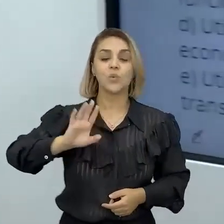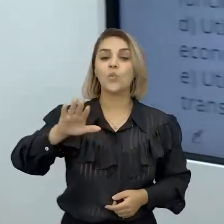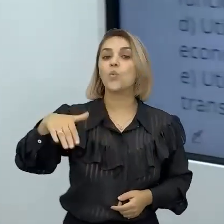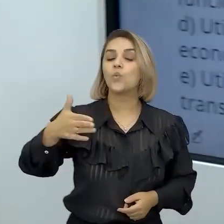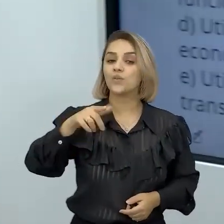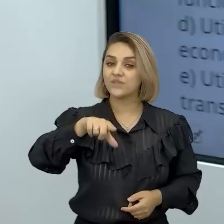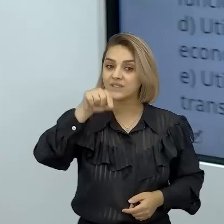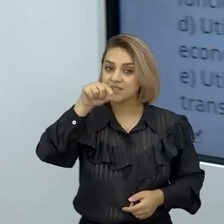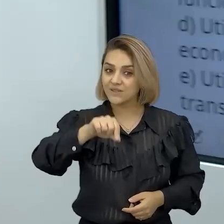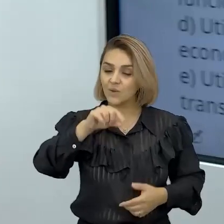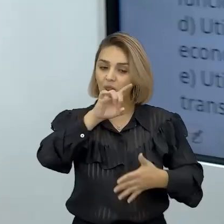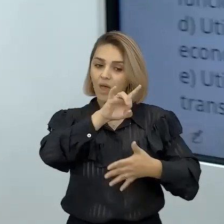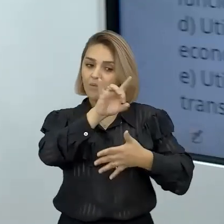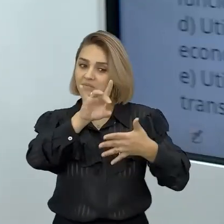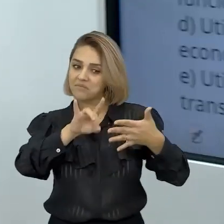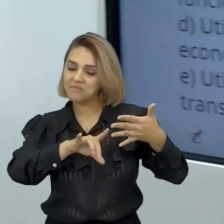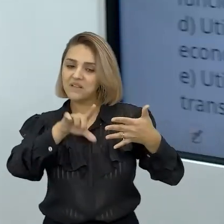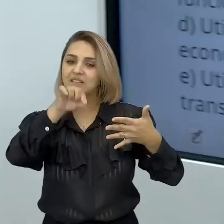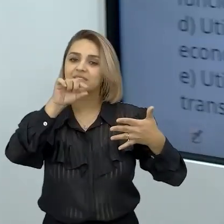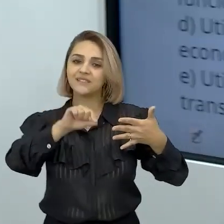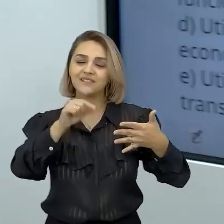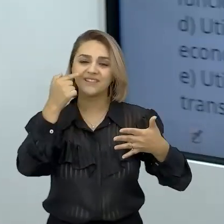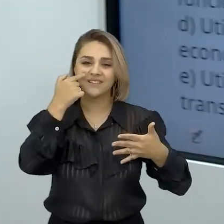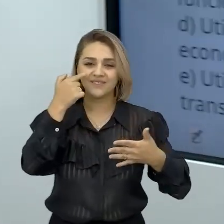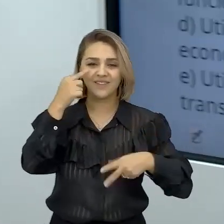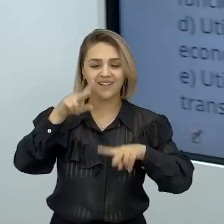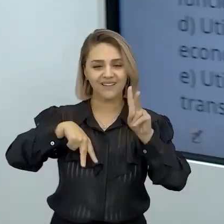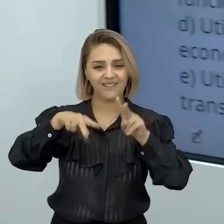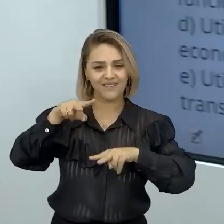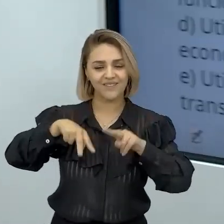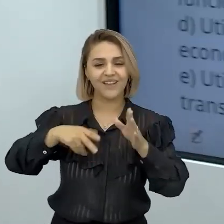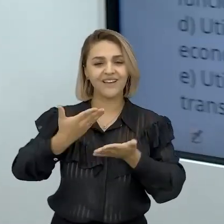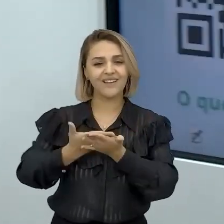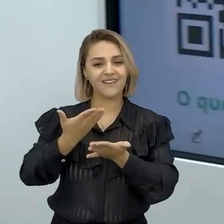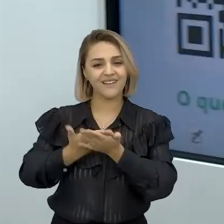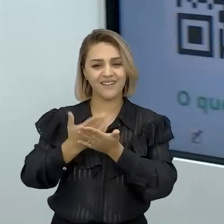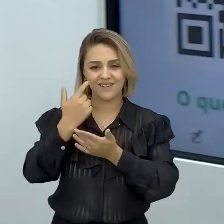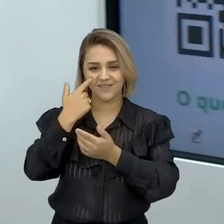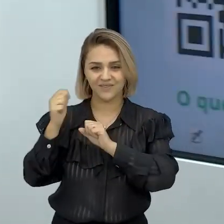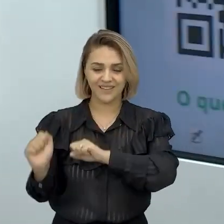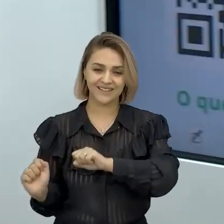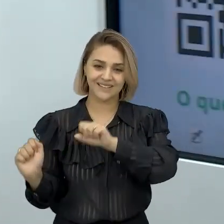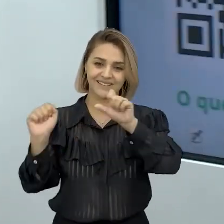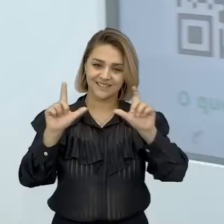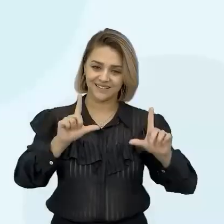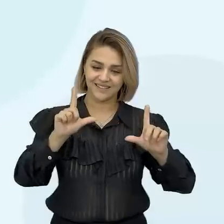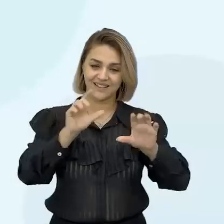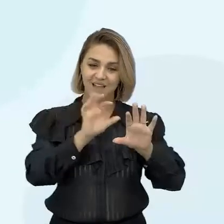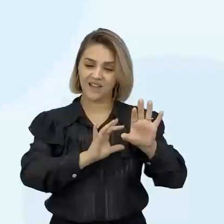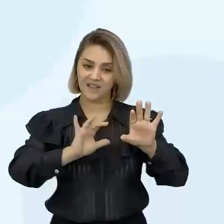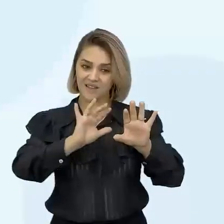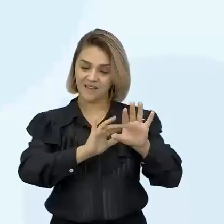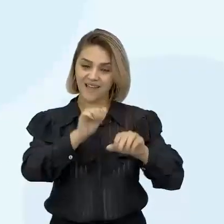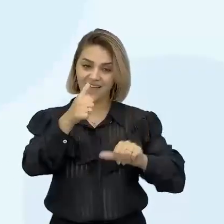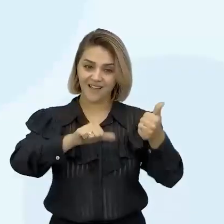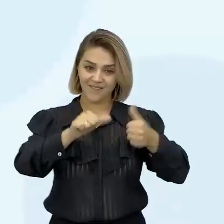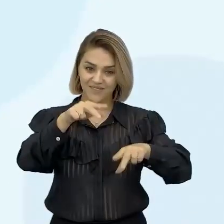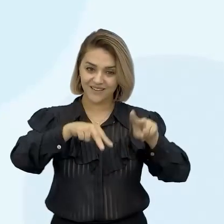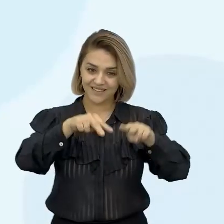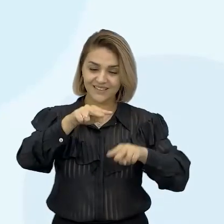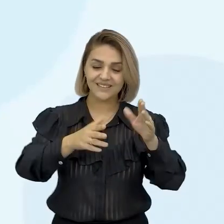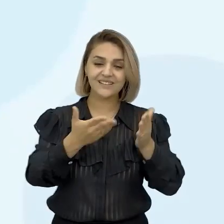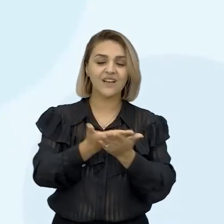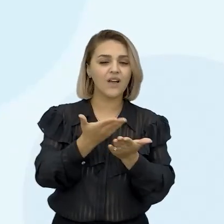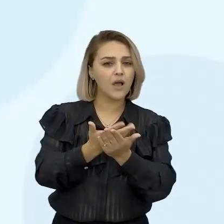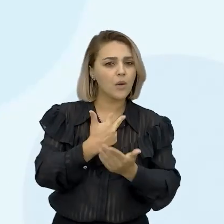esquecer análise aí dá uma olhadinha na nossa aula vai aparecer para você aí avaliação da nossa aula não esqueça e na próxima a gente volta